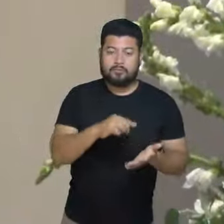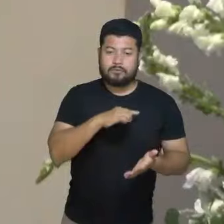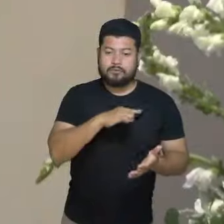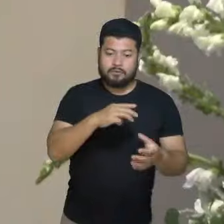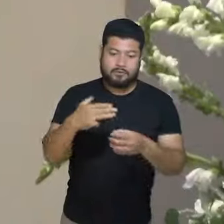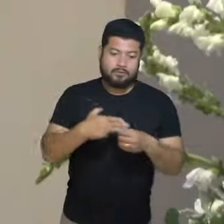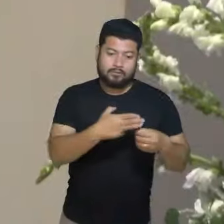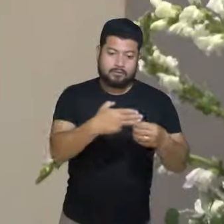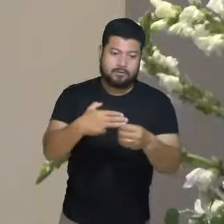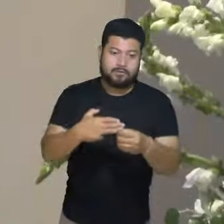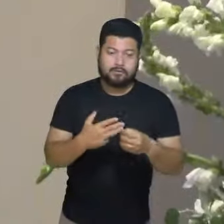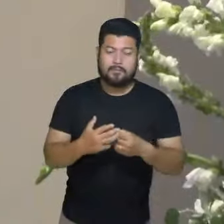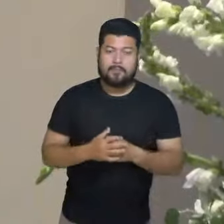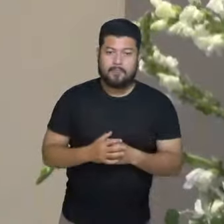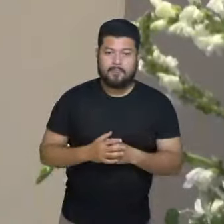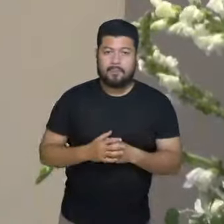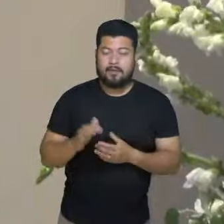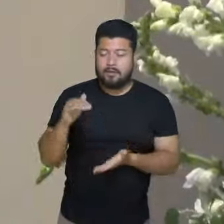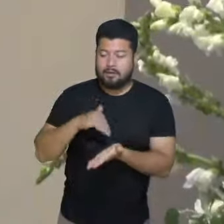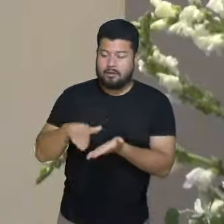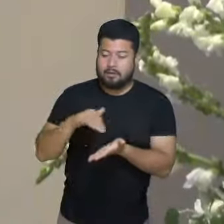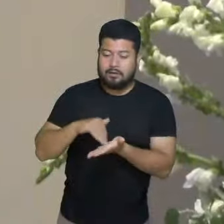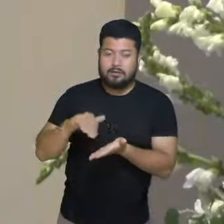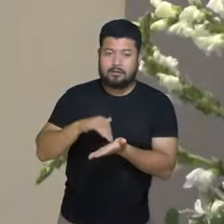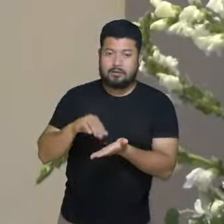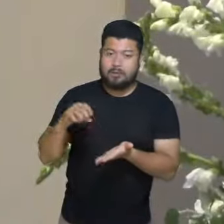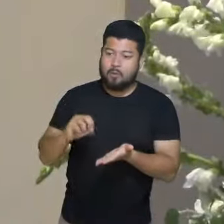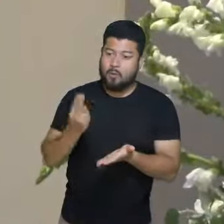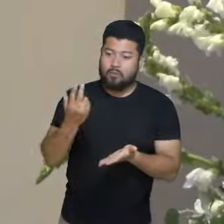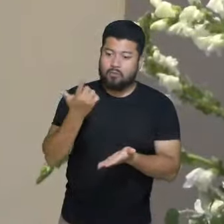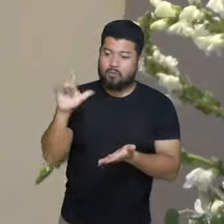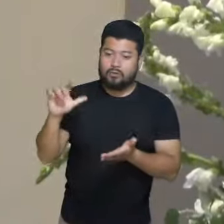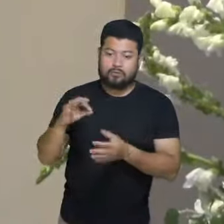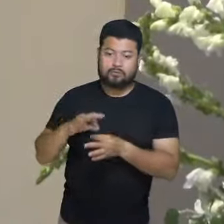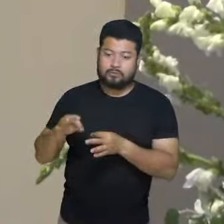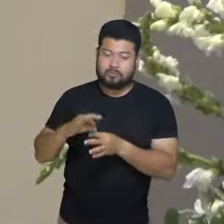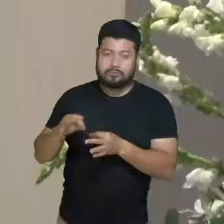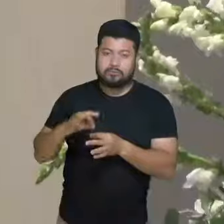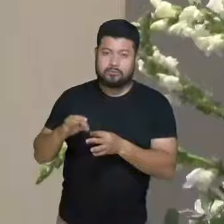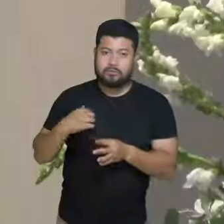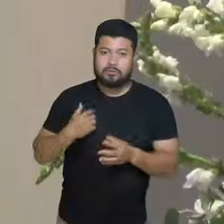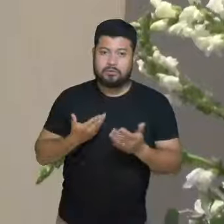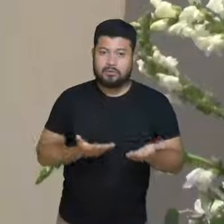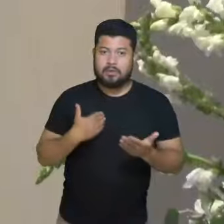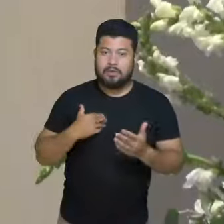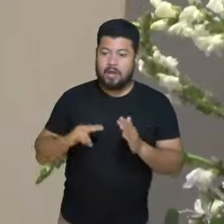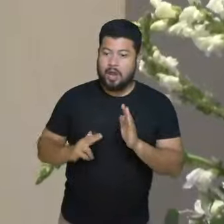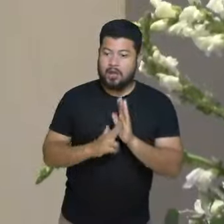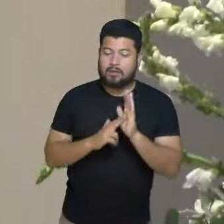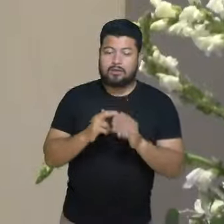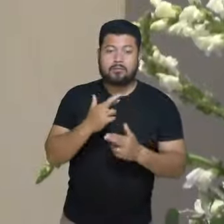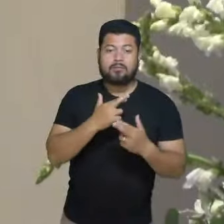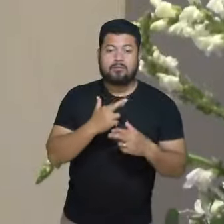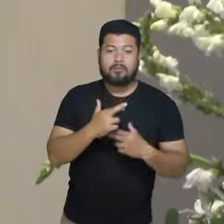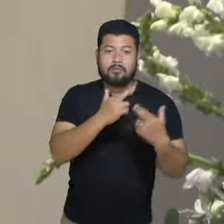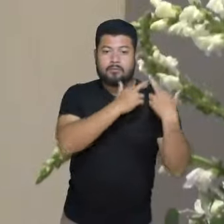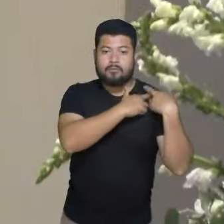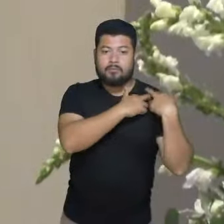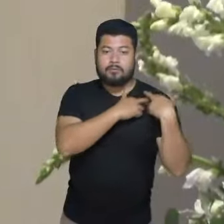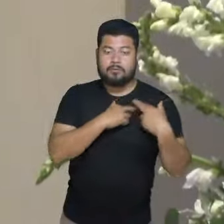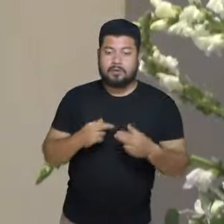constitucionais Essa secretaria ou órgão estatal que eventualmente assuma essa responsabilidade de subsidiar os